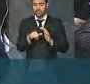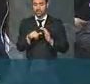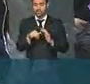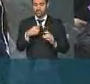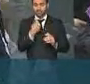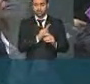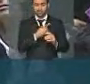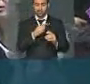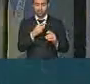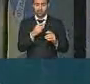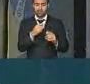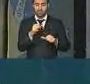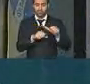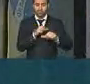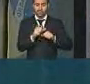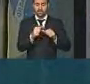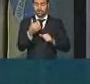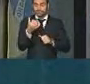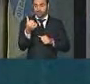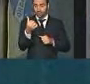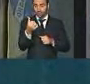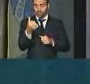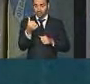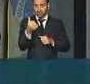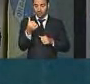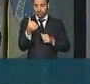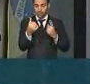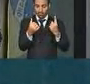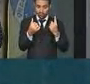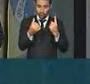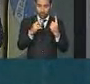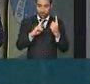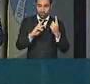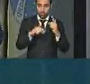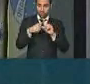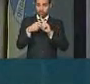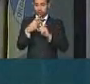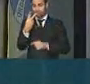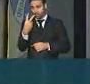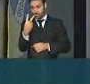emendas isso significaria que passaríamos de um para dois de um para dois